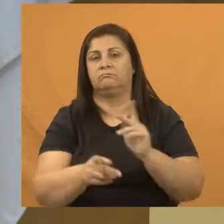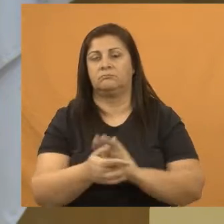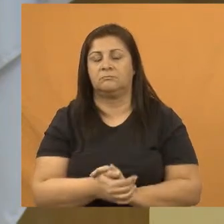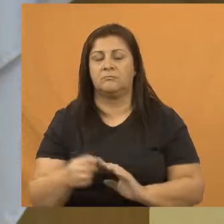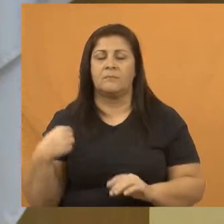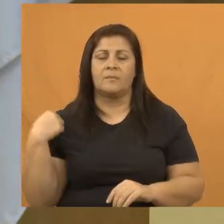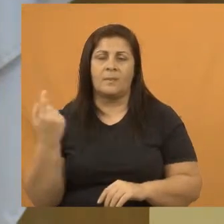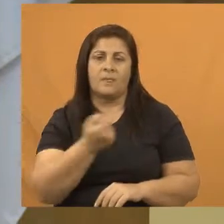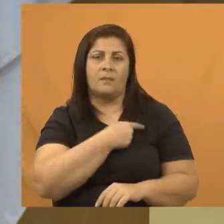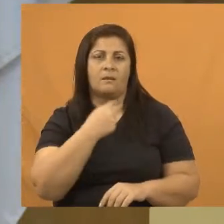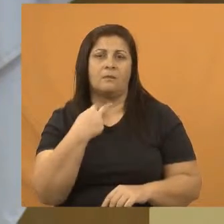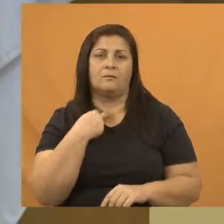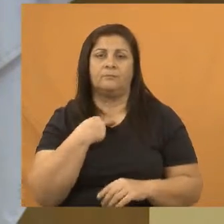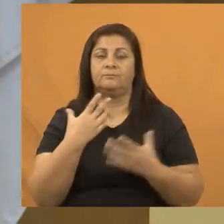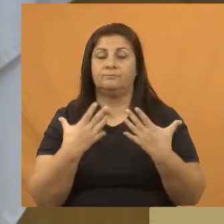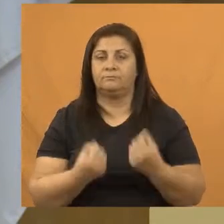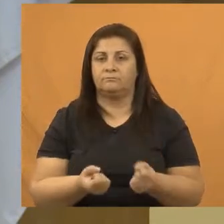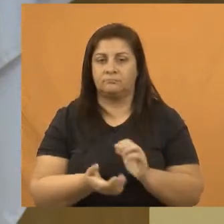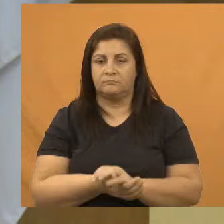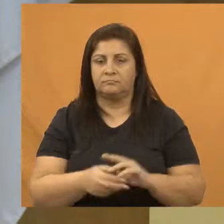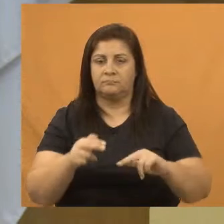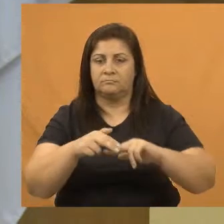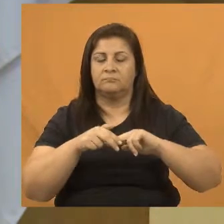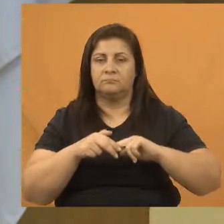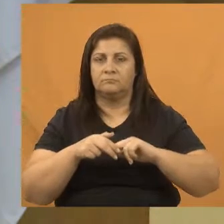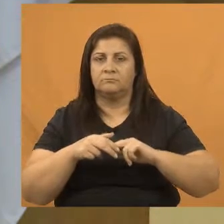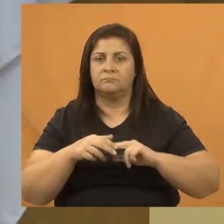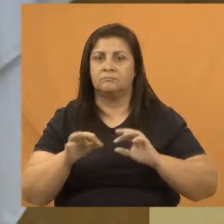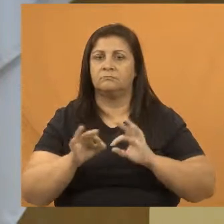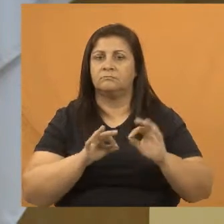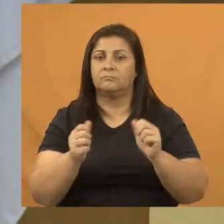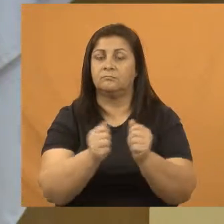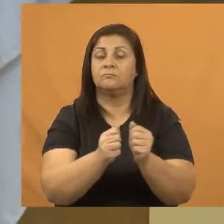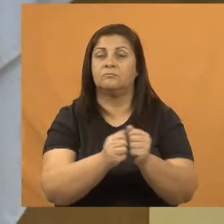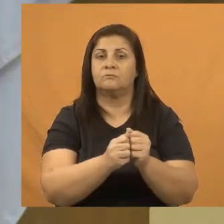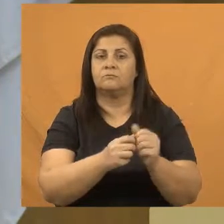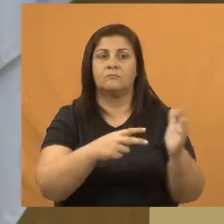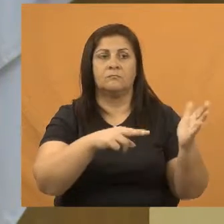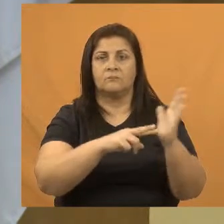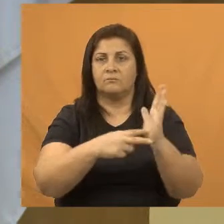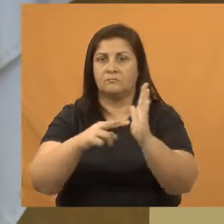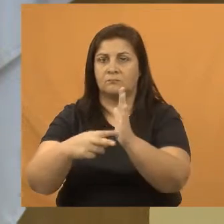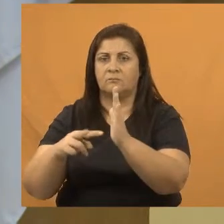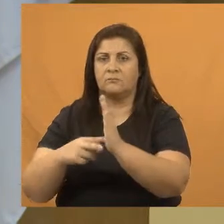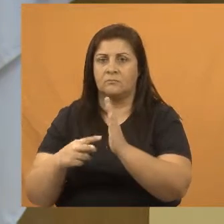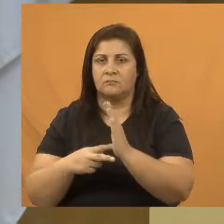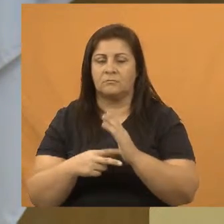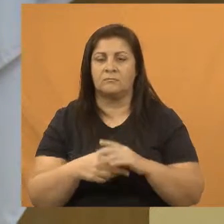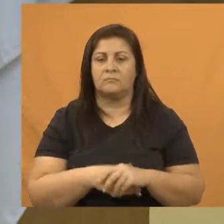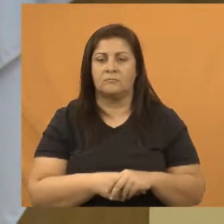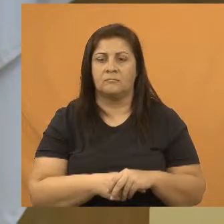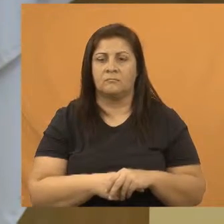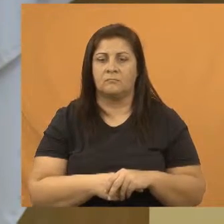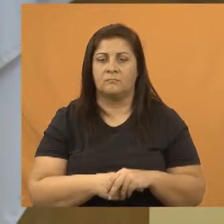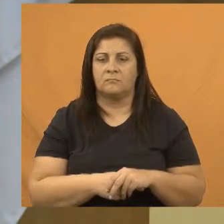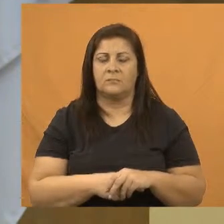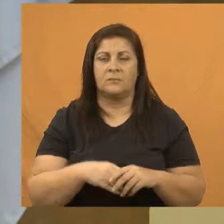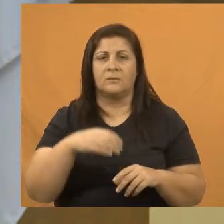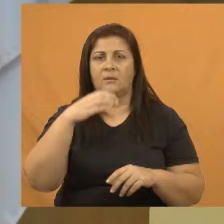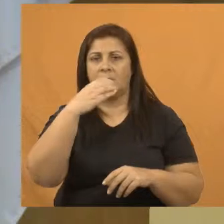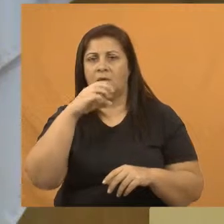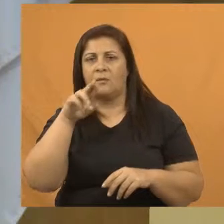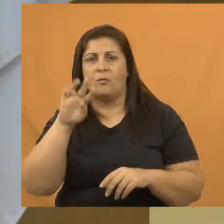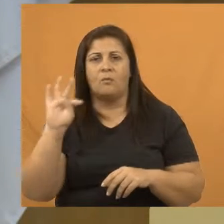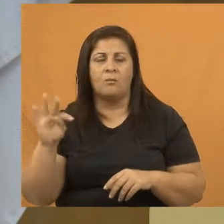podemos permitir isso. Por isso nós estamos construindo junto com as centrais sindicais, CSP com Lutas, CUT,